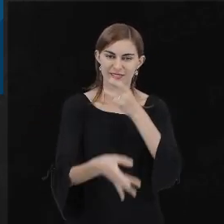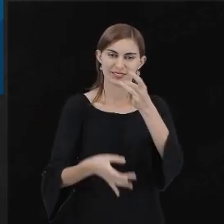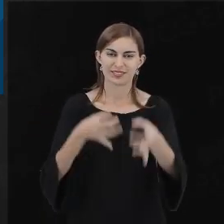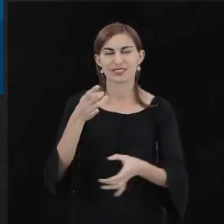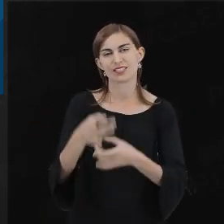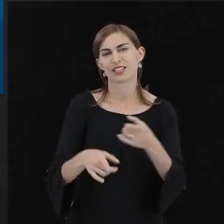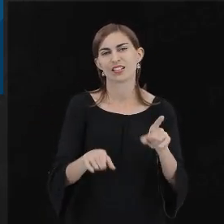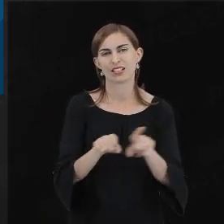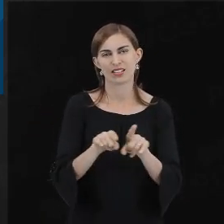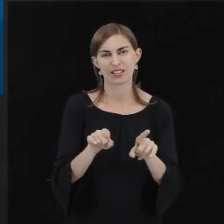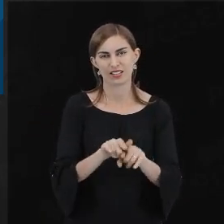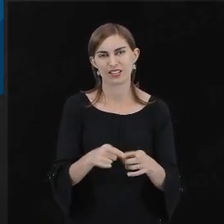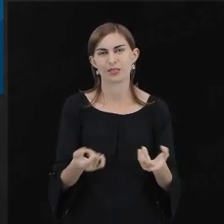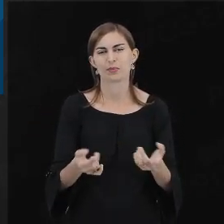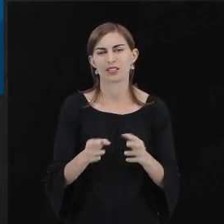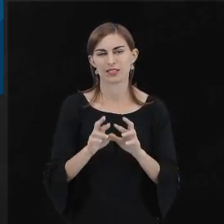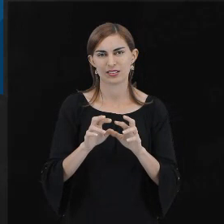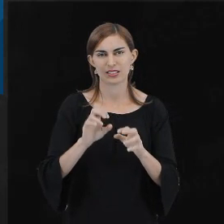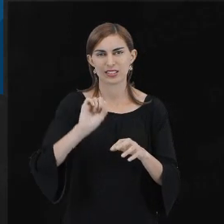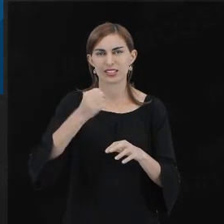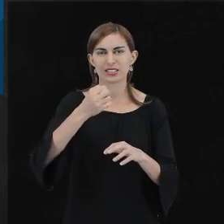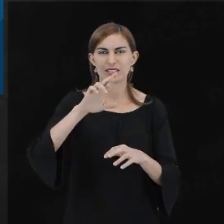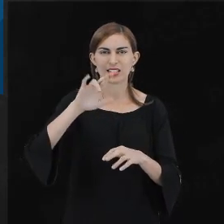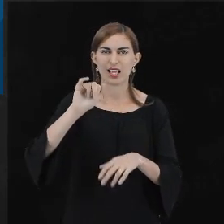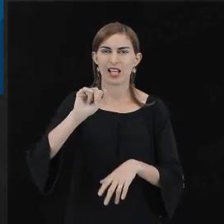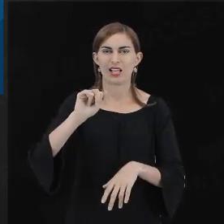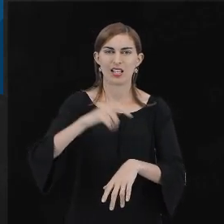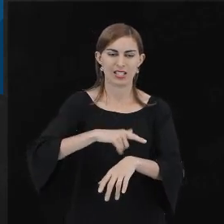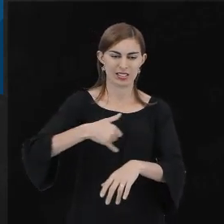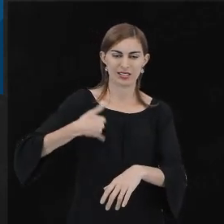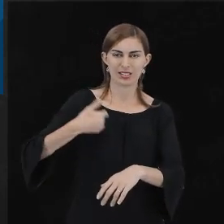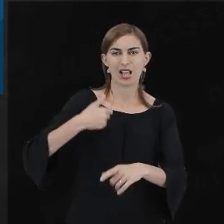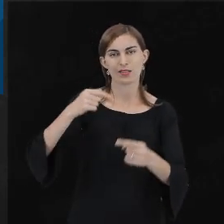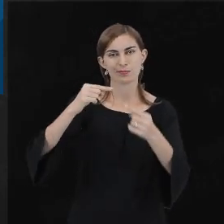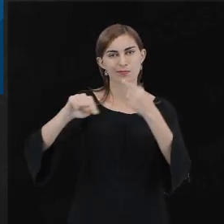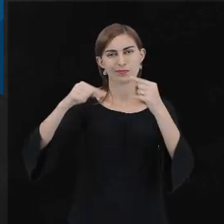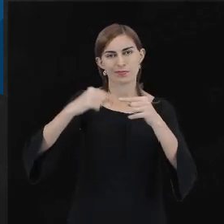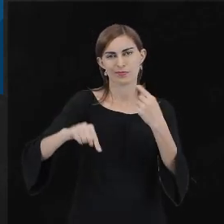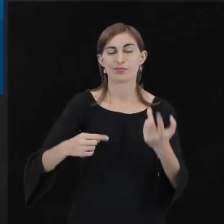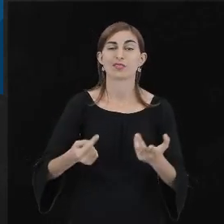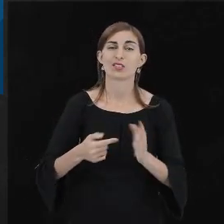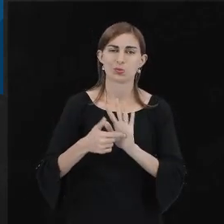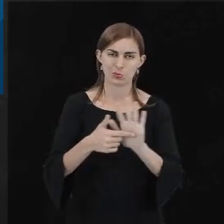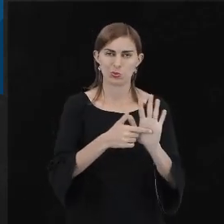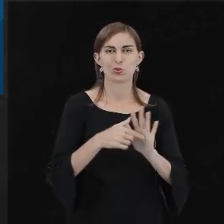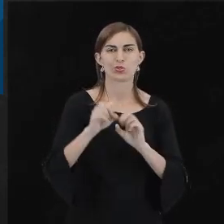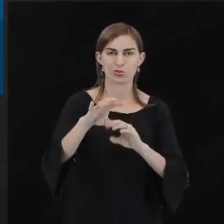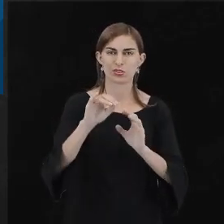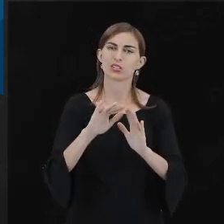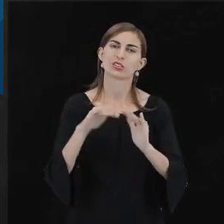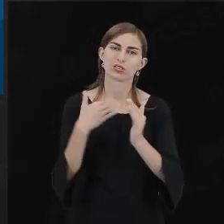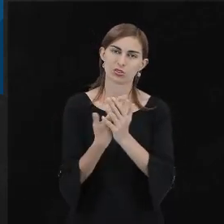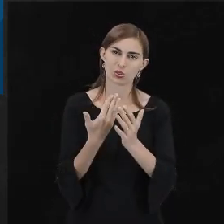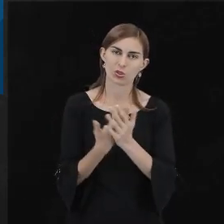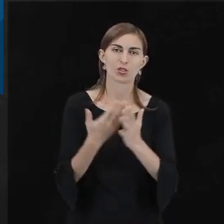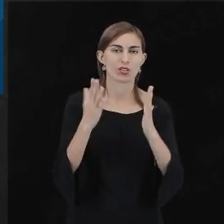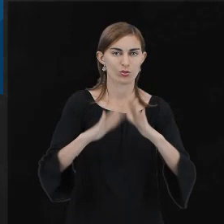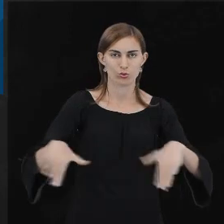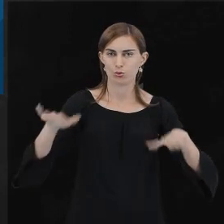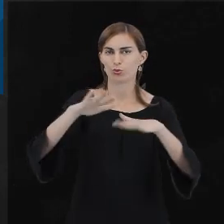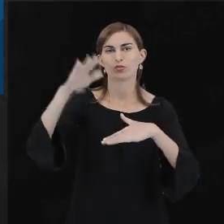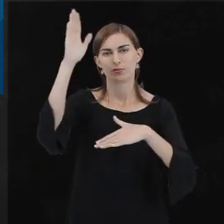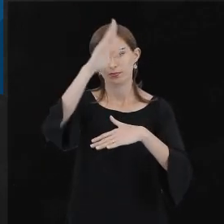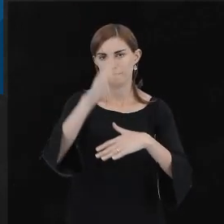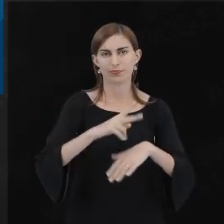tem distorção idade-série ainda fortemente presente na educação escolar como um todo do país,